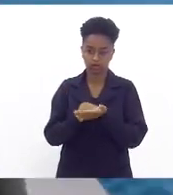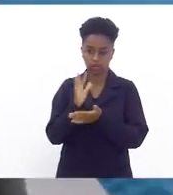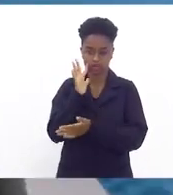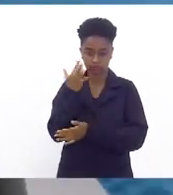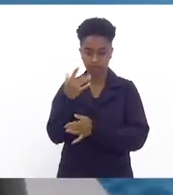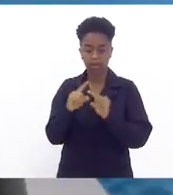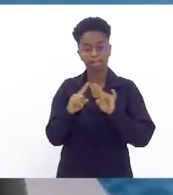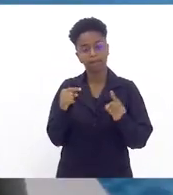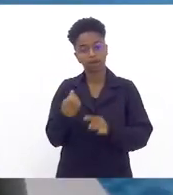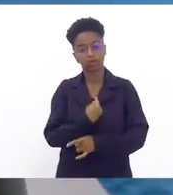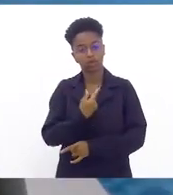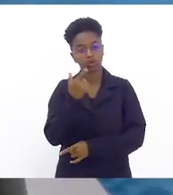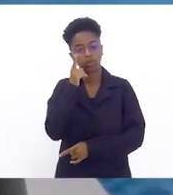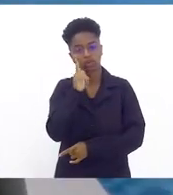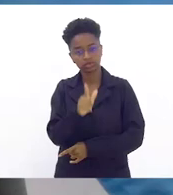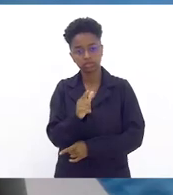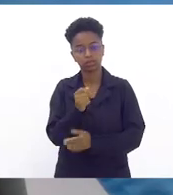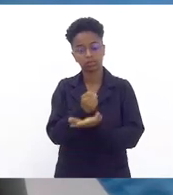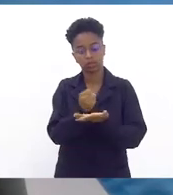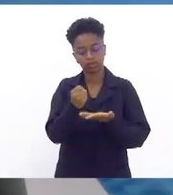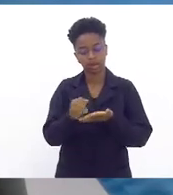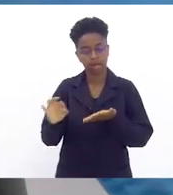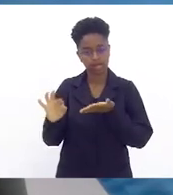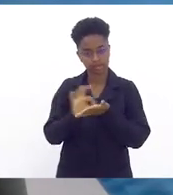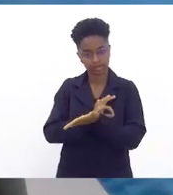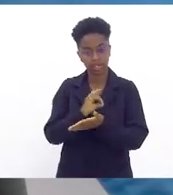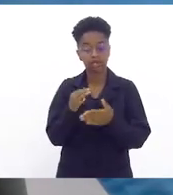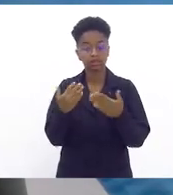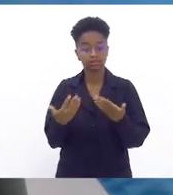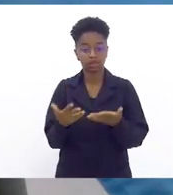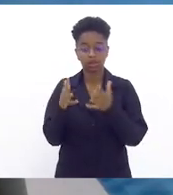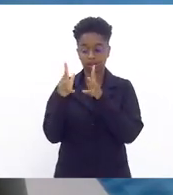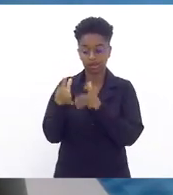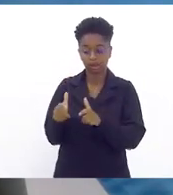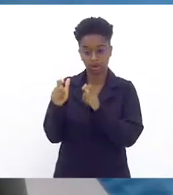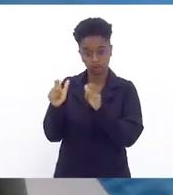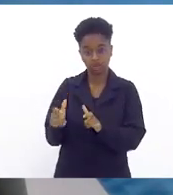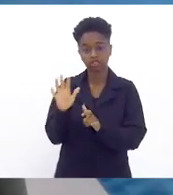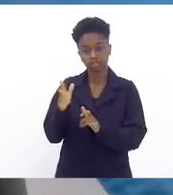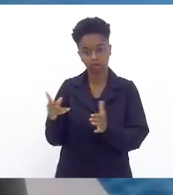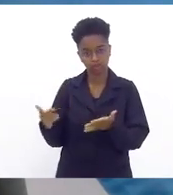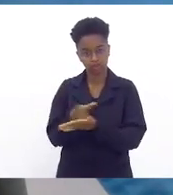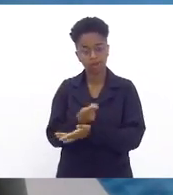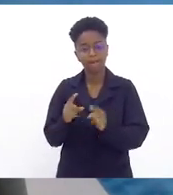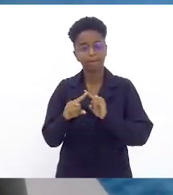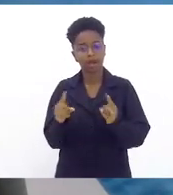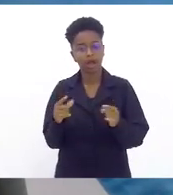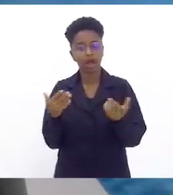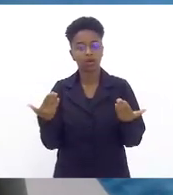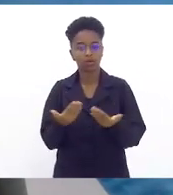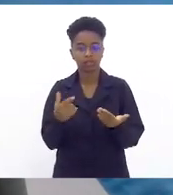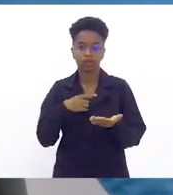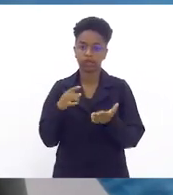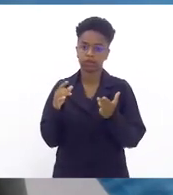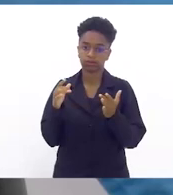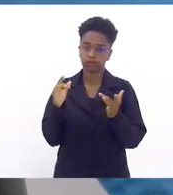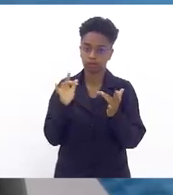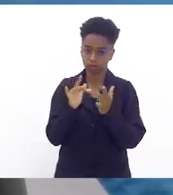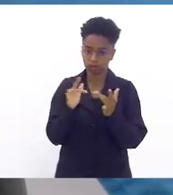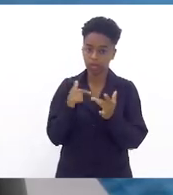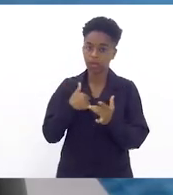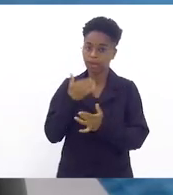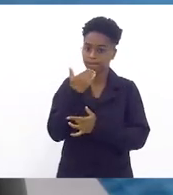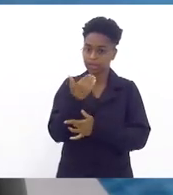mesmo assim assinar logo o contrato então a limpeza foi feita mas agora que eu tenho contato eu peço para